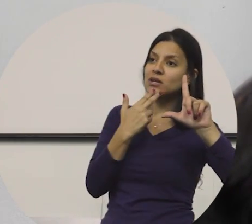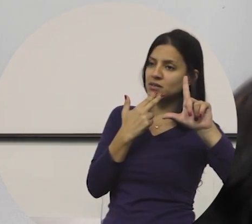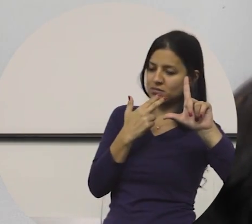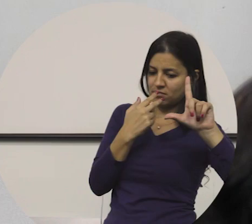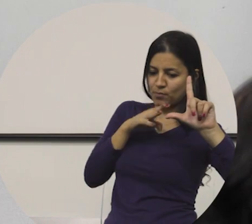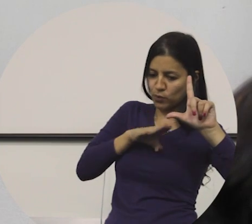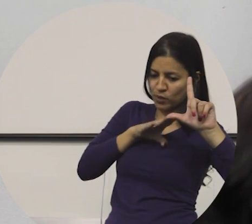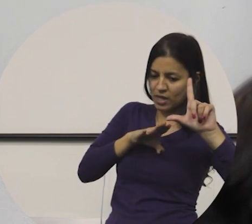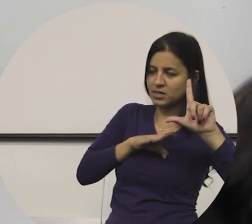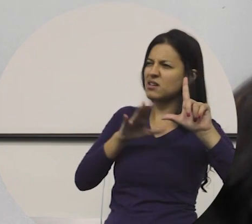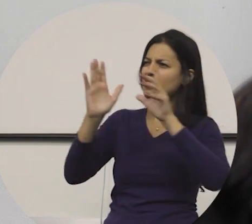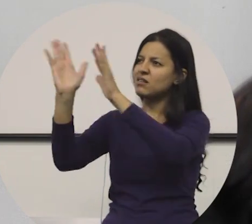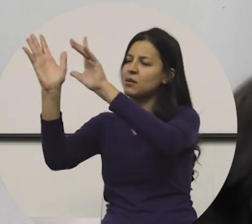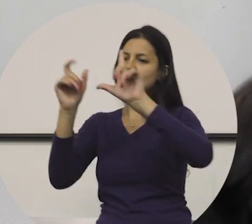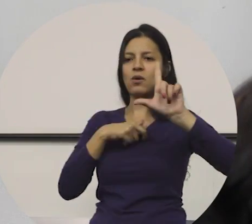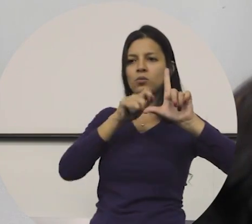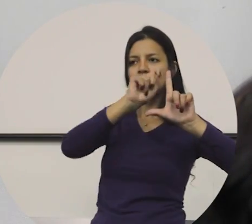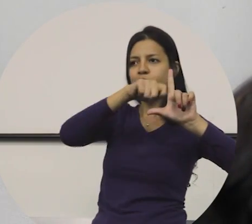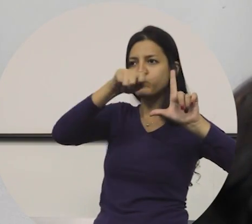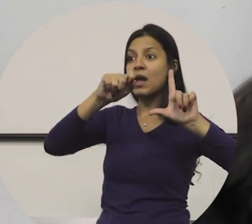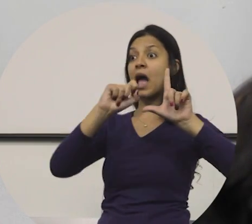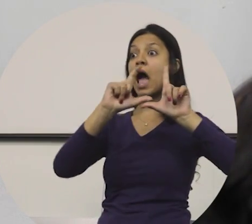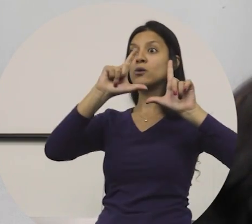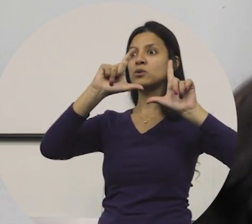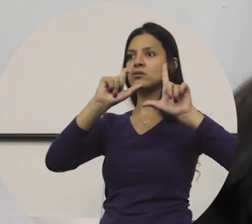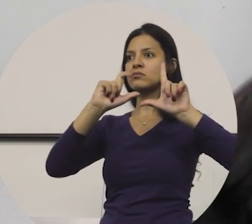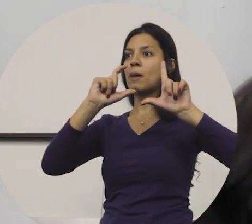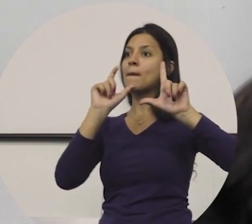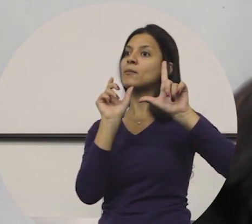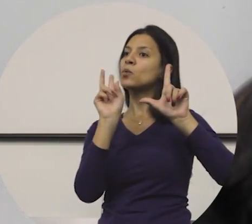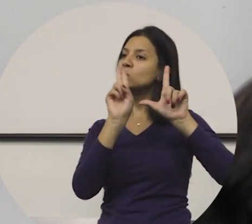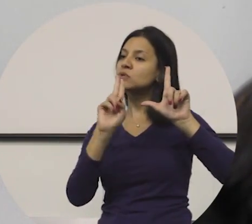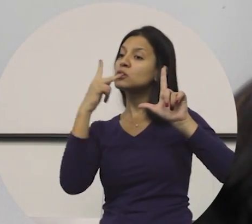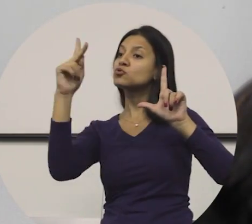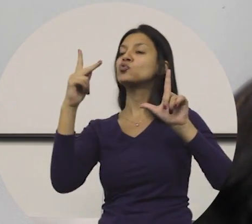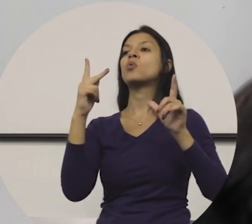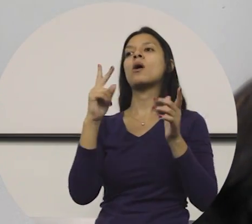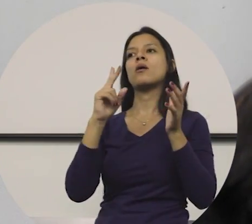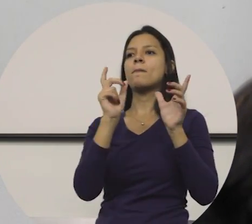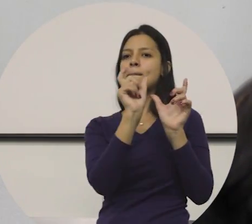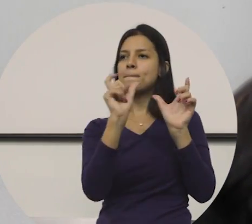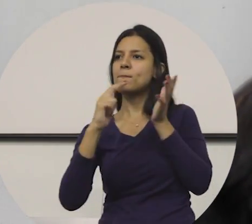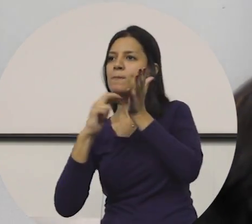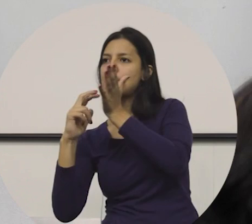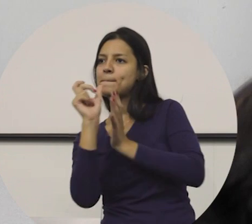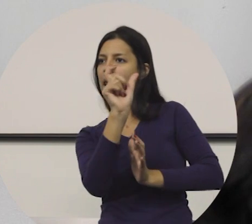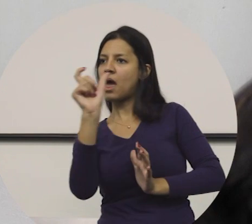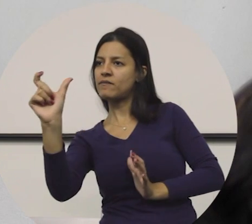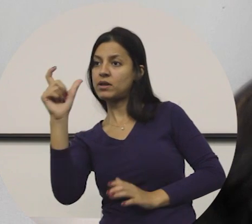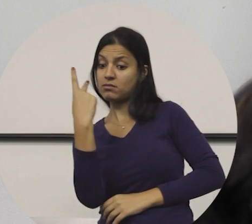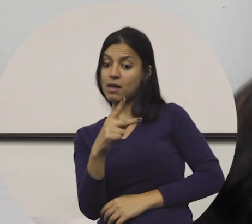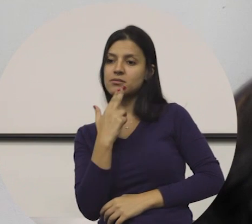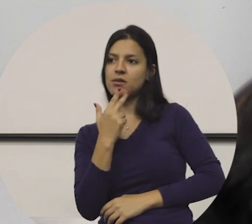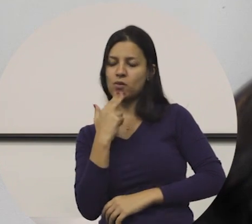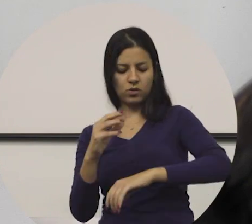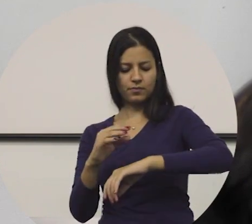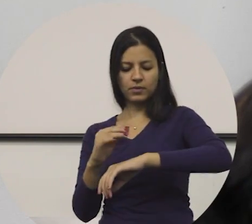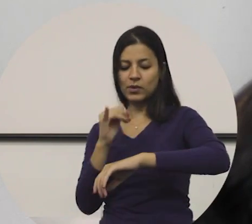funcionamento daquela outra língua usando o seu léxico. Tá bom? Então, em português, seria: eu